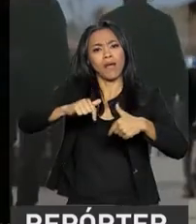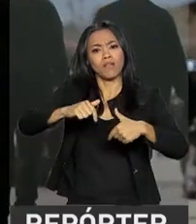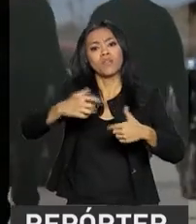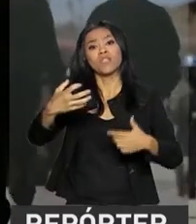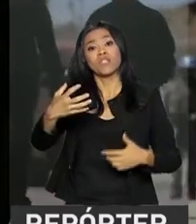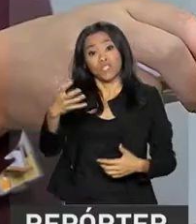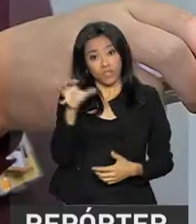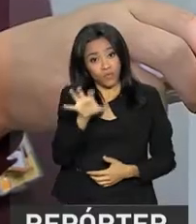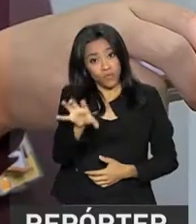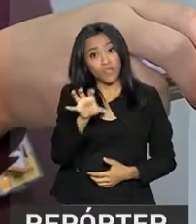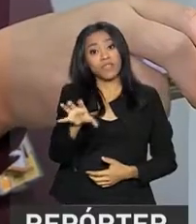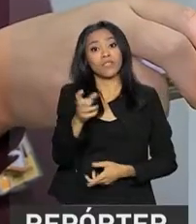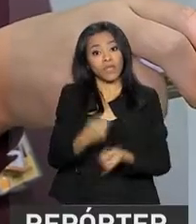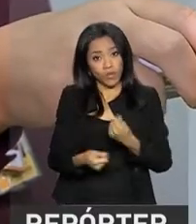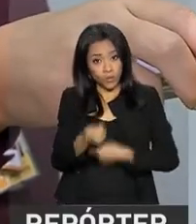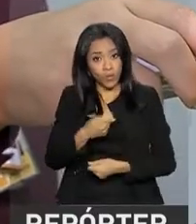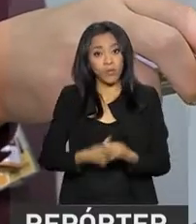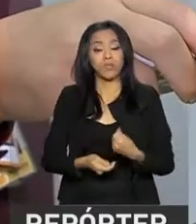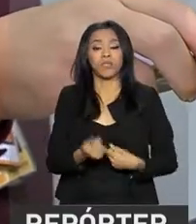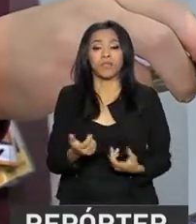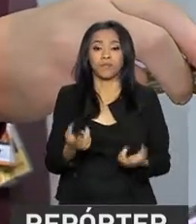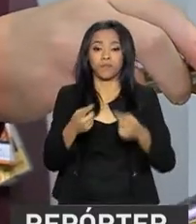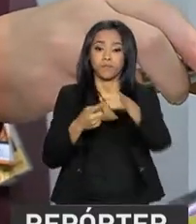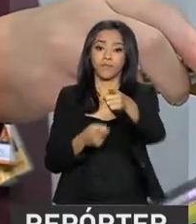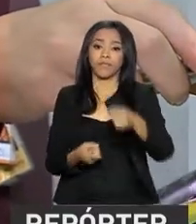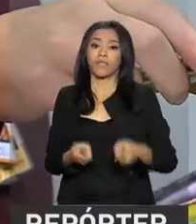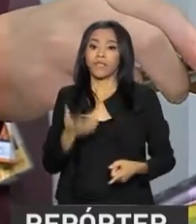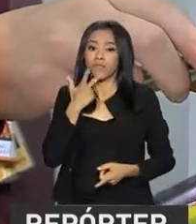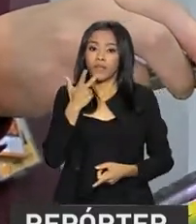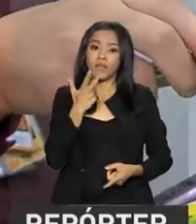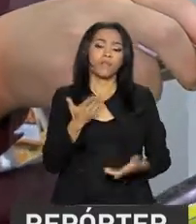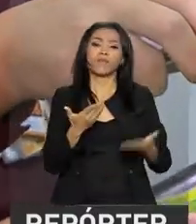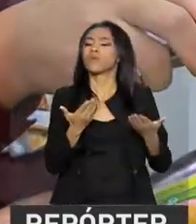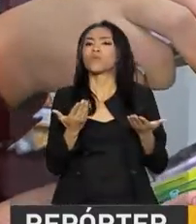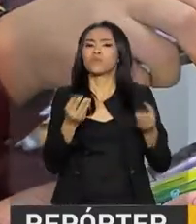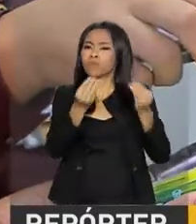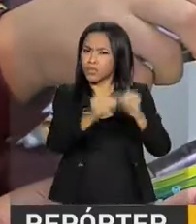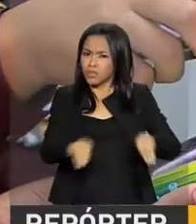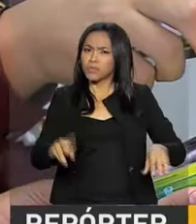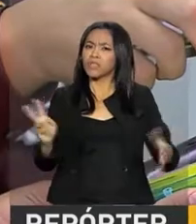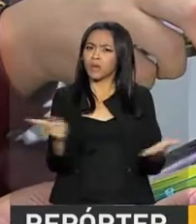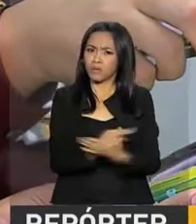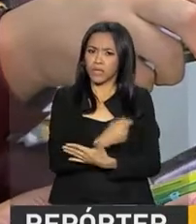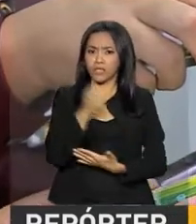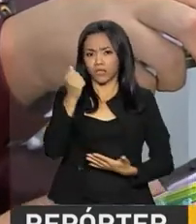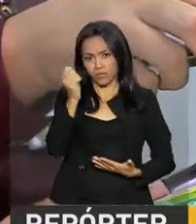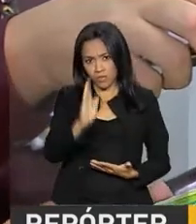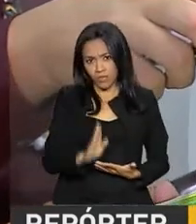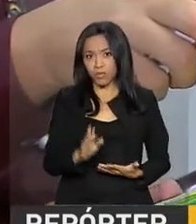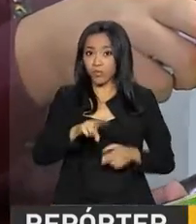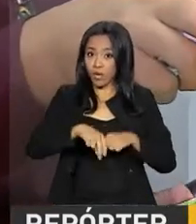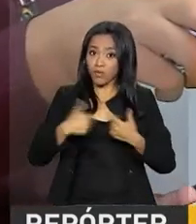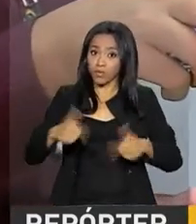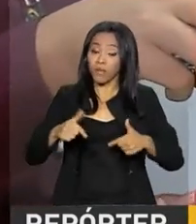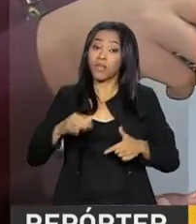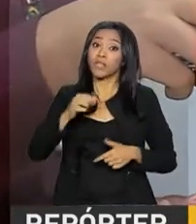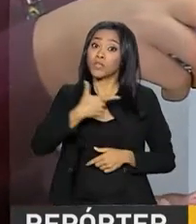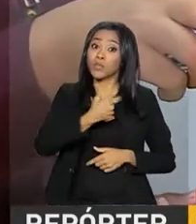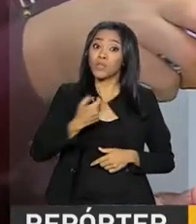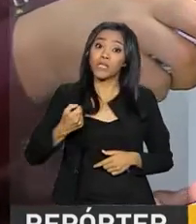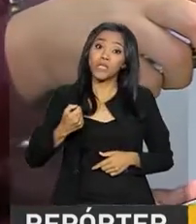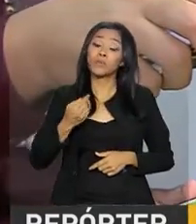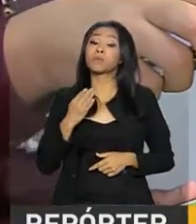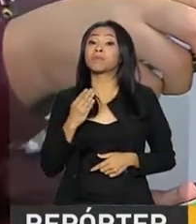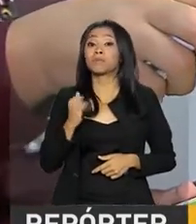na economia. Os custos que as perdas, né, em razão de acidentes e doenças do trabalho geram para o Brasil estão estimados da ordem de 200 bilhões de